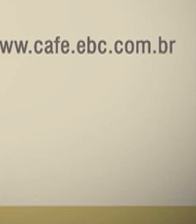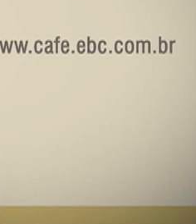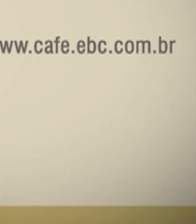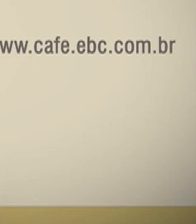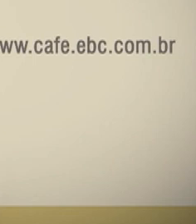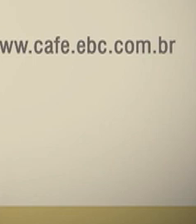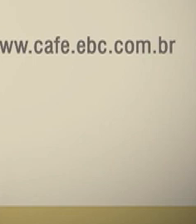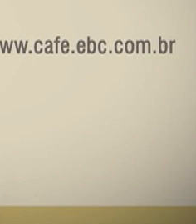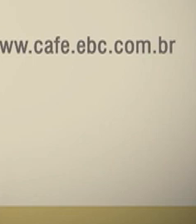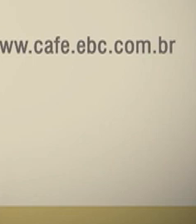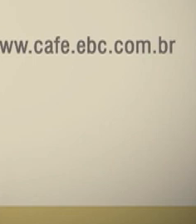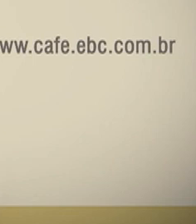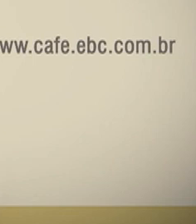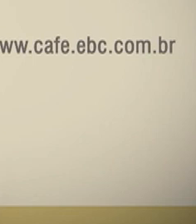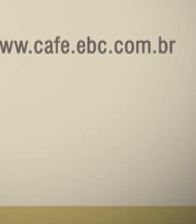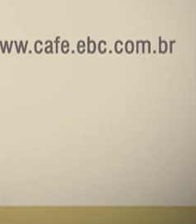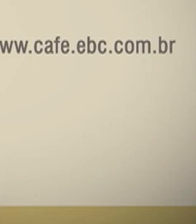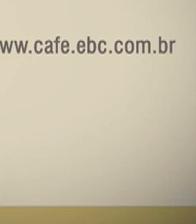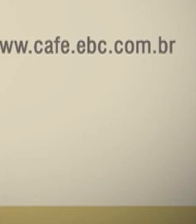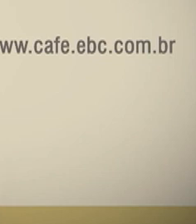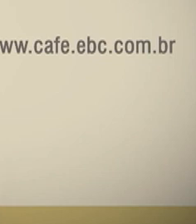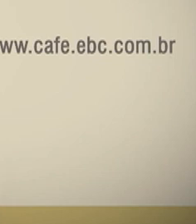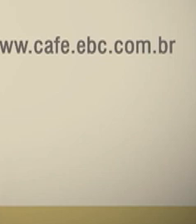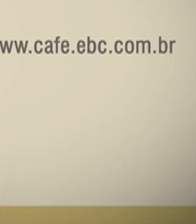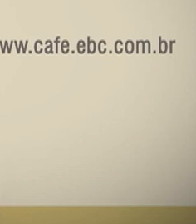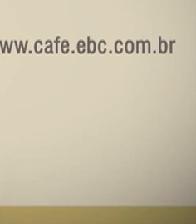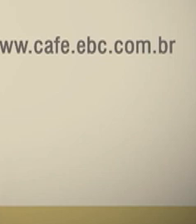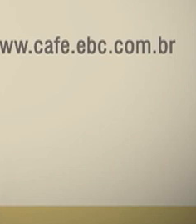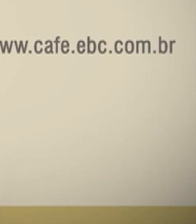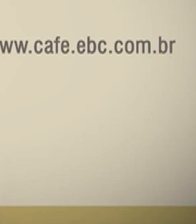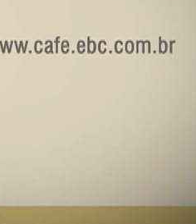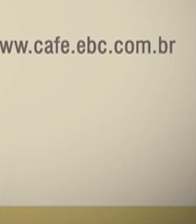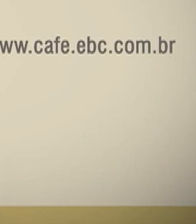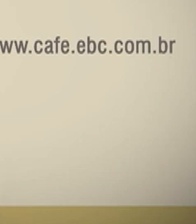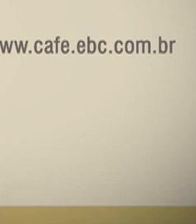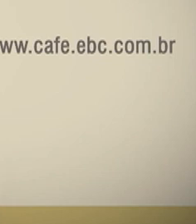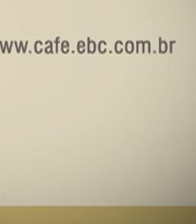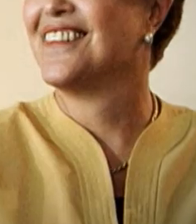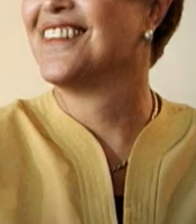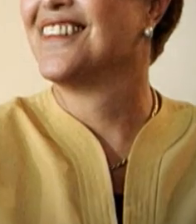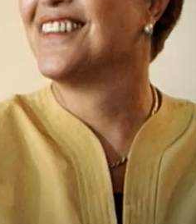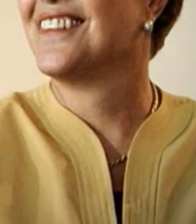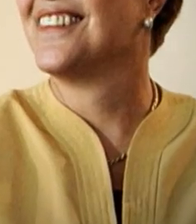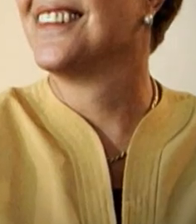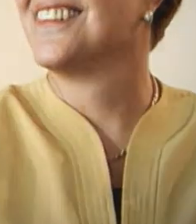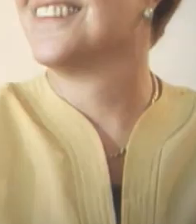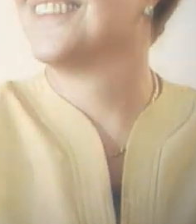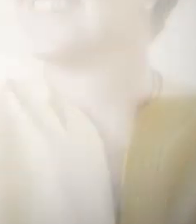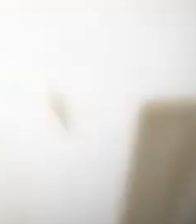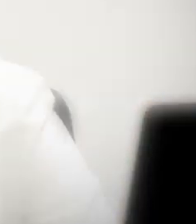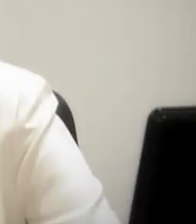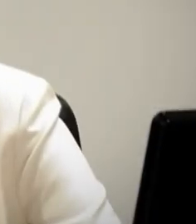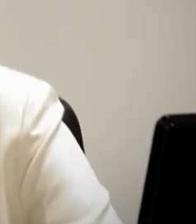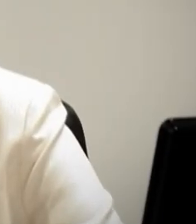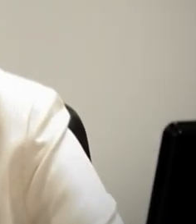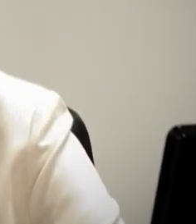www.caf.fr bc.com.br o café com a Presidenta volta na próxima segunda-feira o